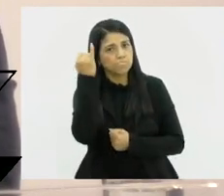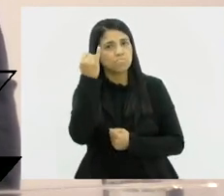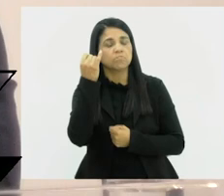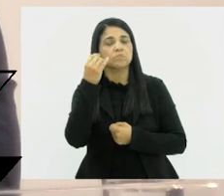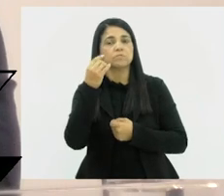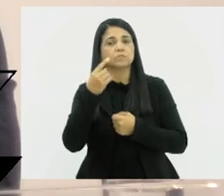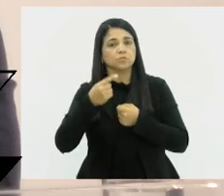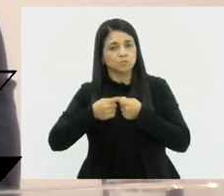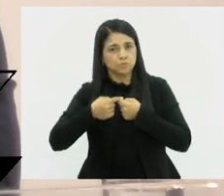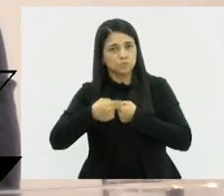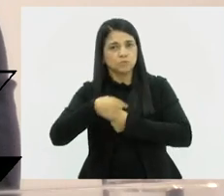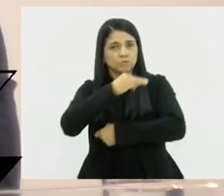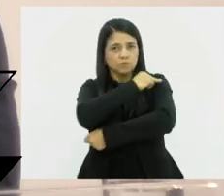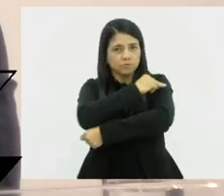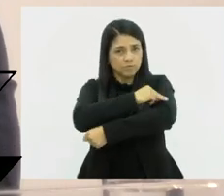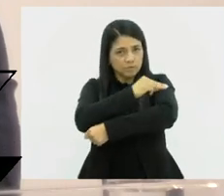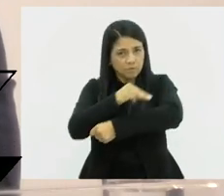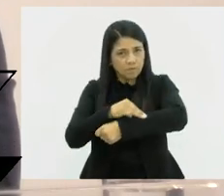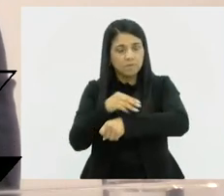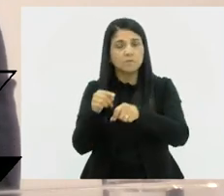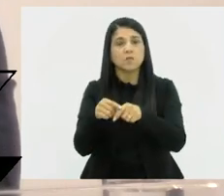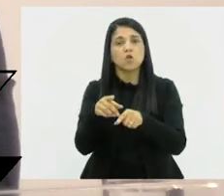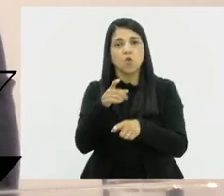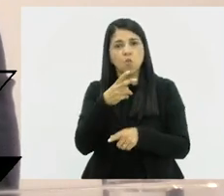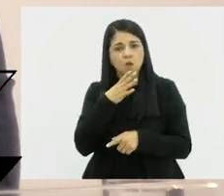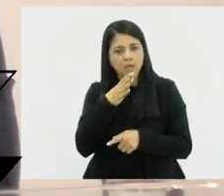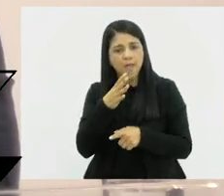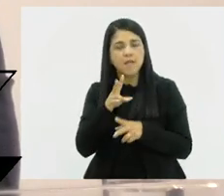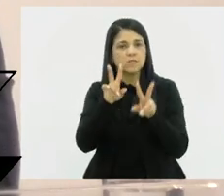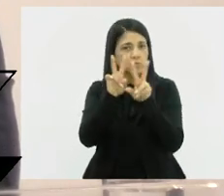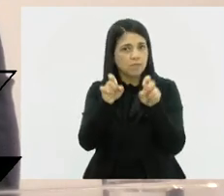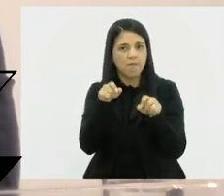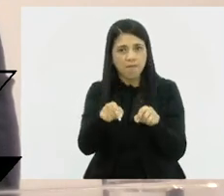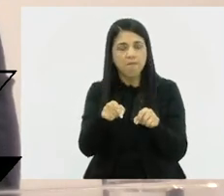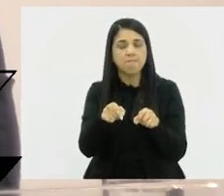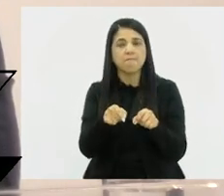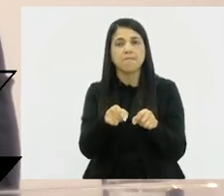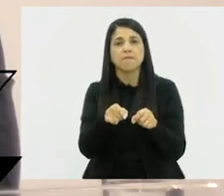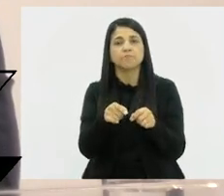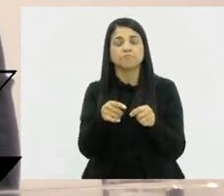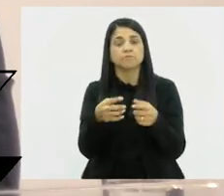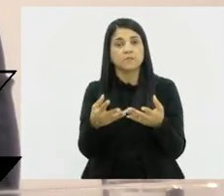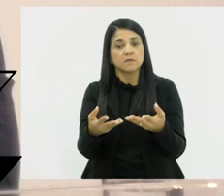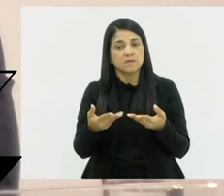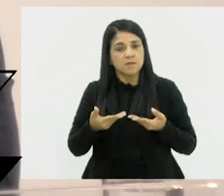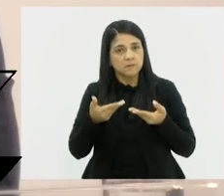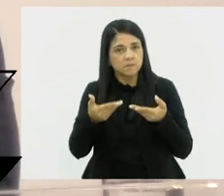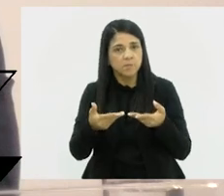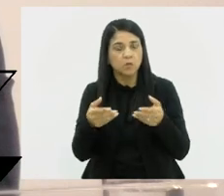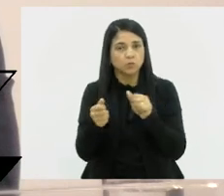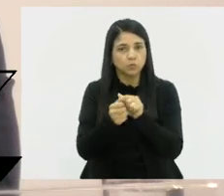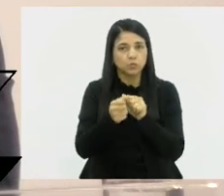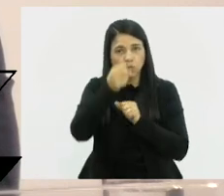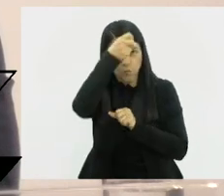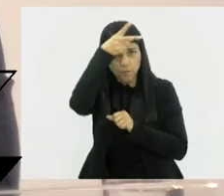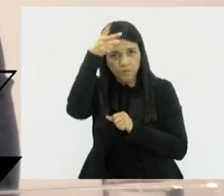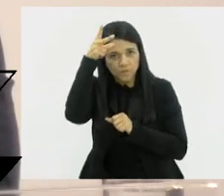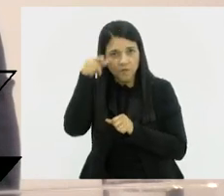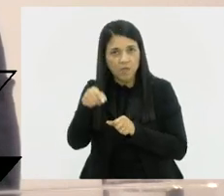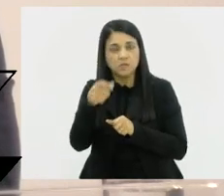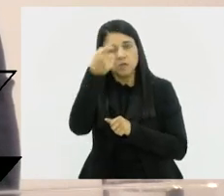município, conhecedor desse assunto, recebeu junto do prefeito Elbert também